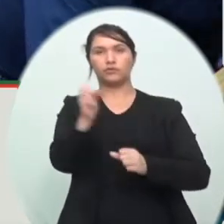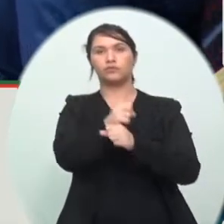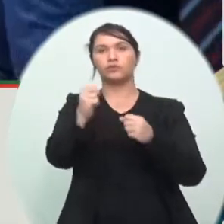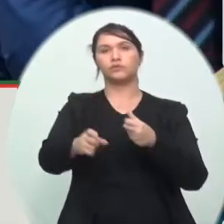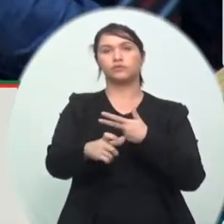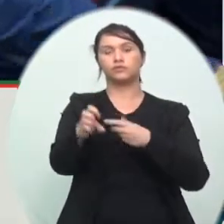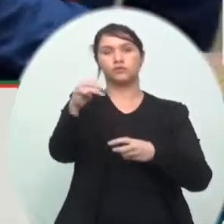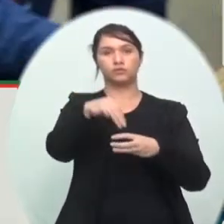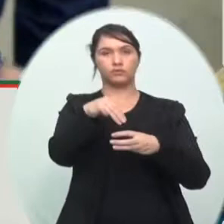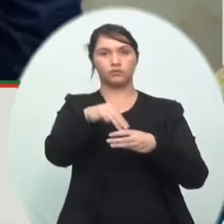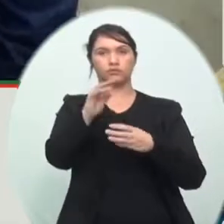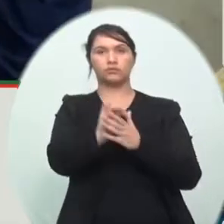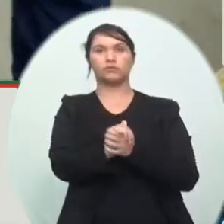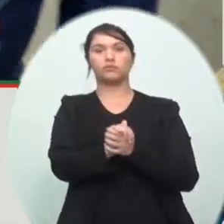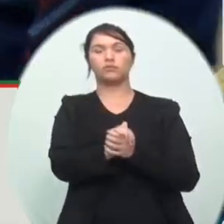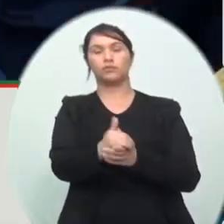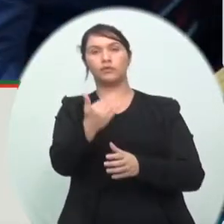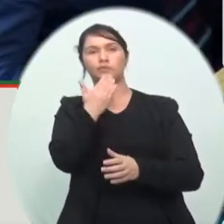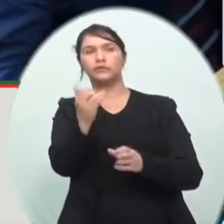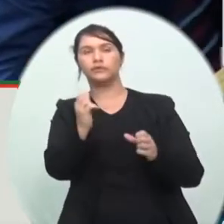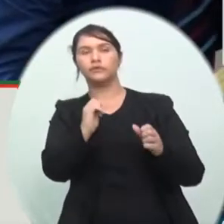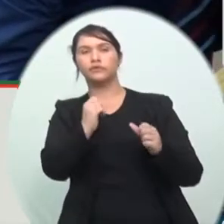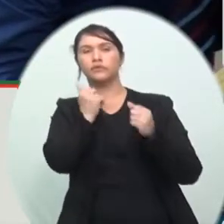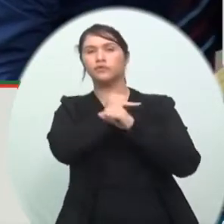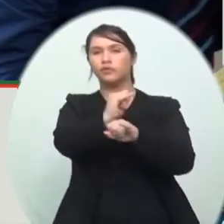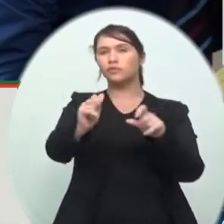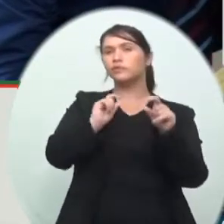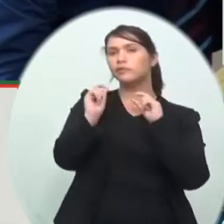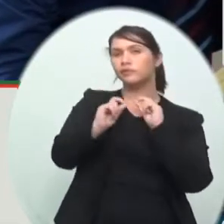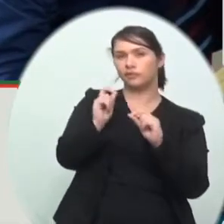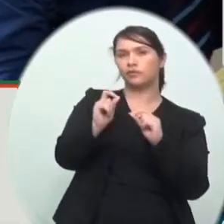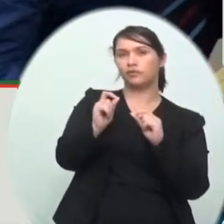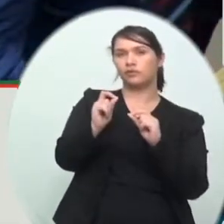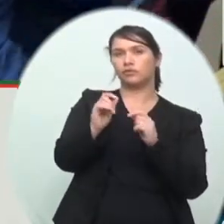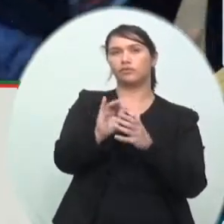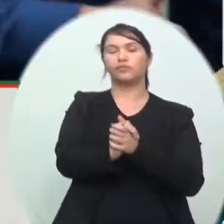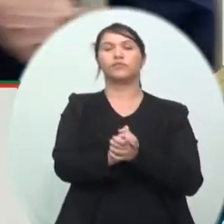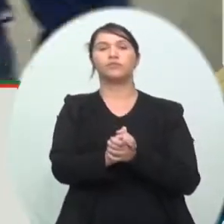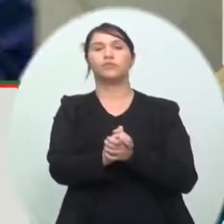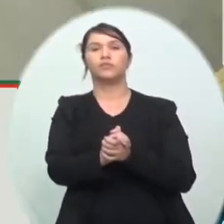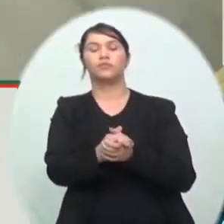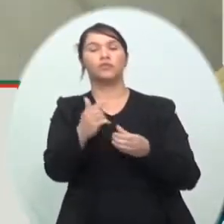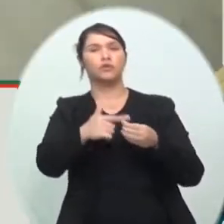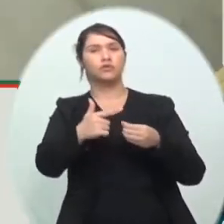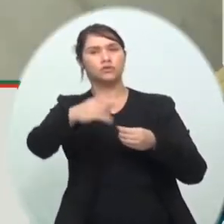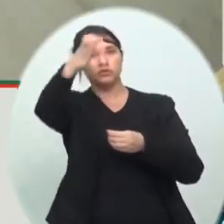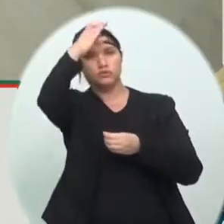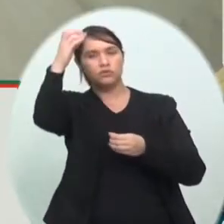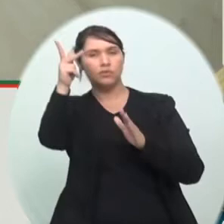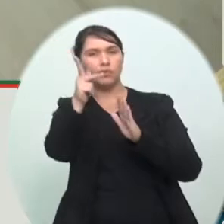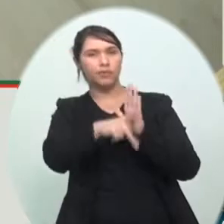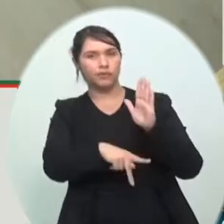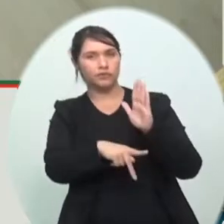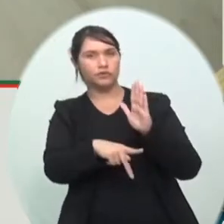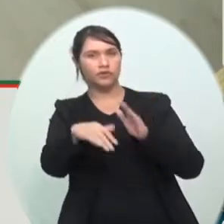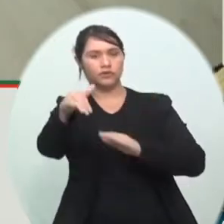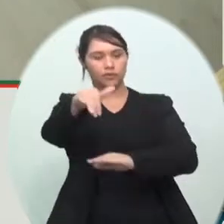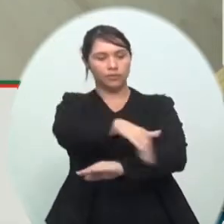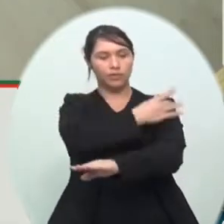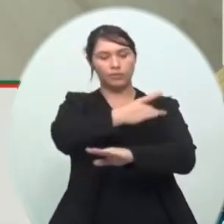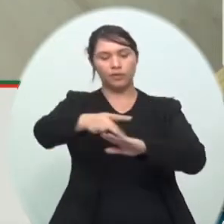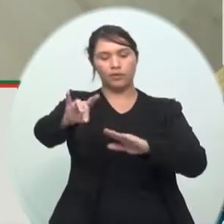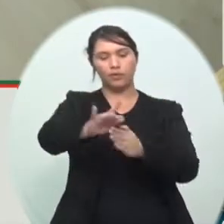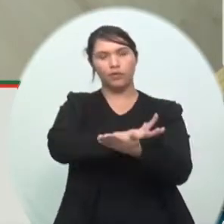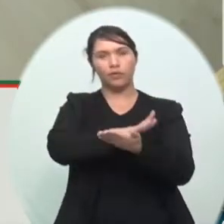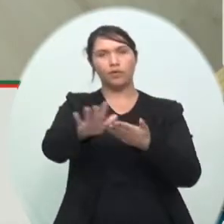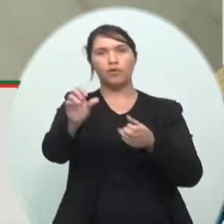Executivo Municipal, solicitando a seguinte informação. A municipalidade possui projeto para pavimentação da rua Ivo